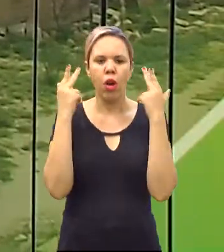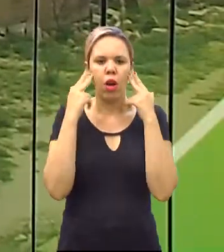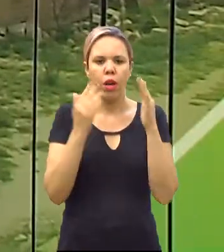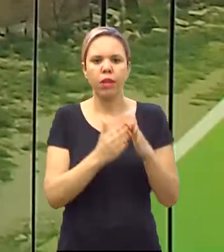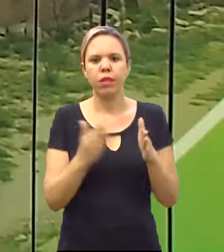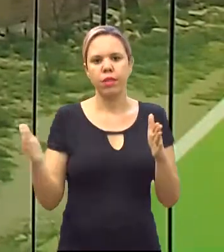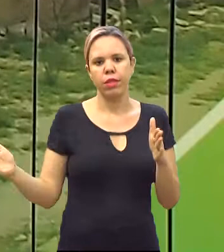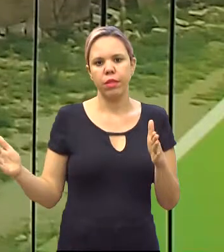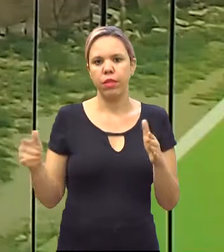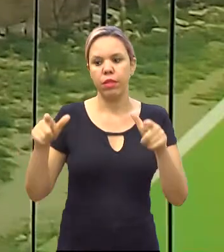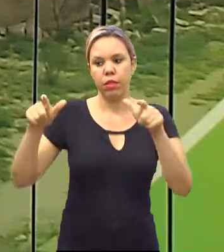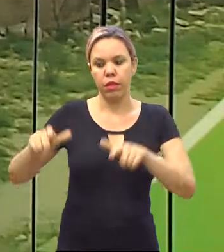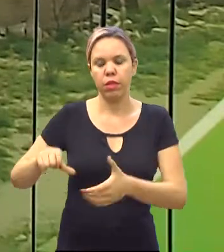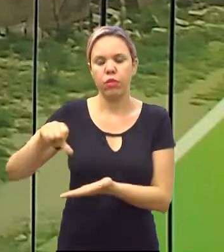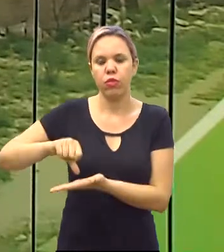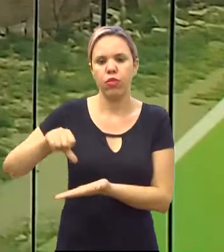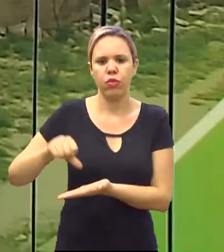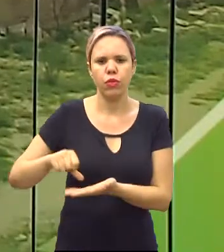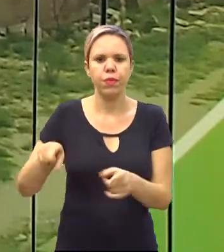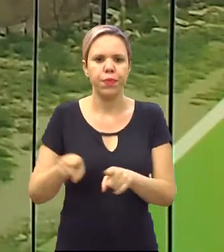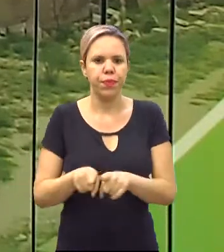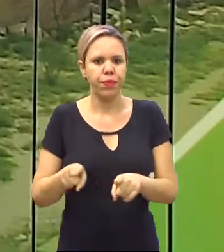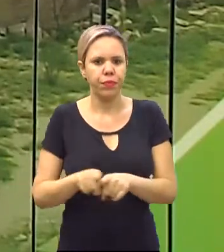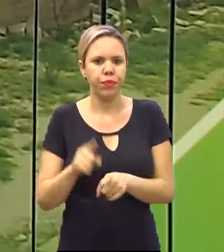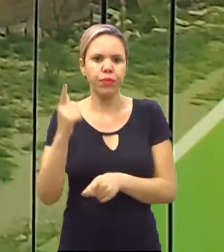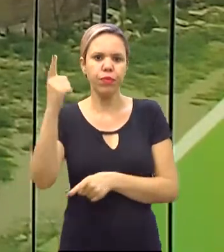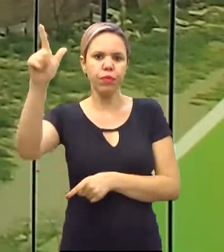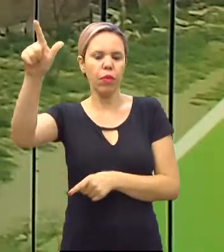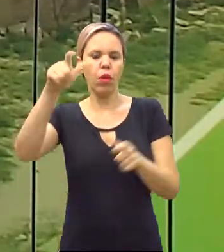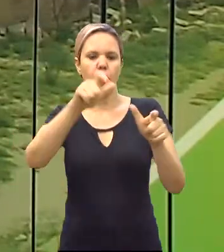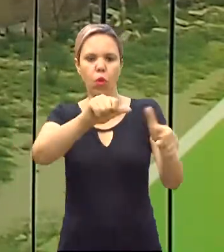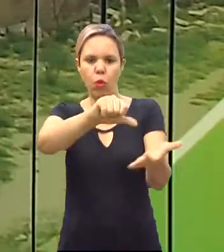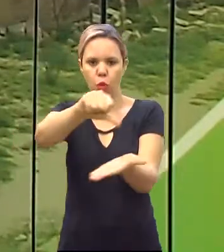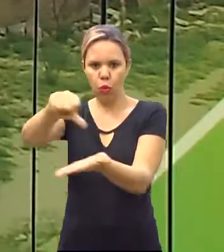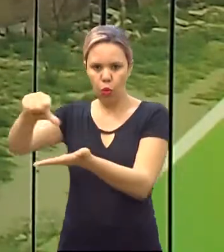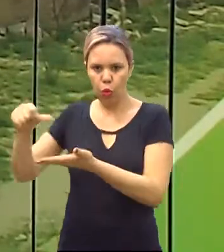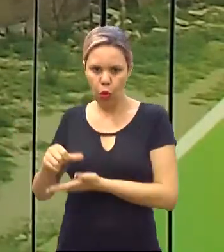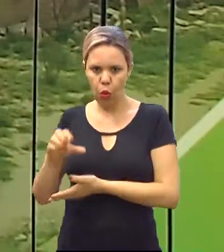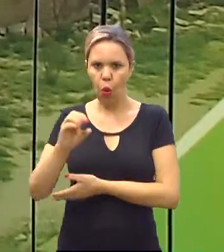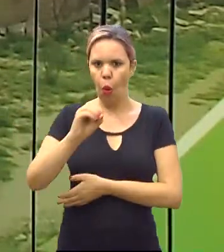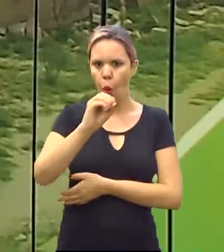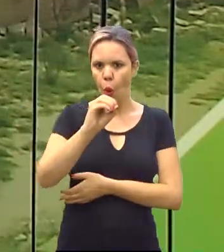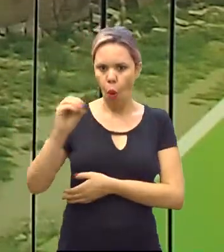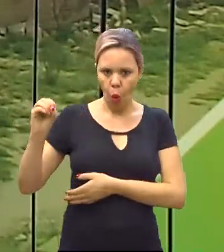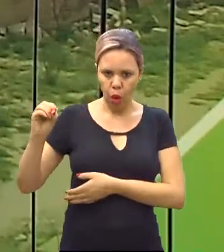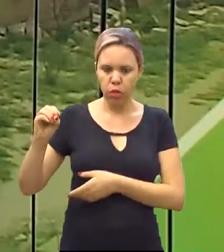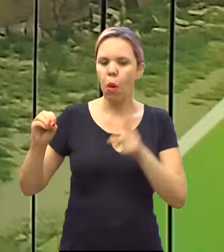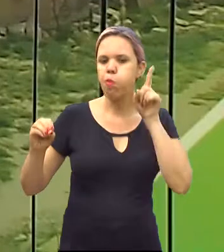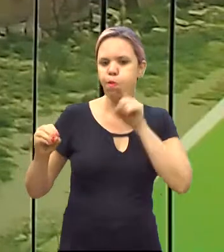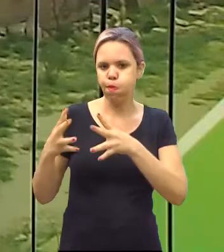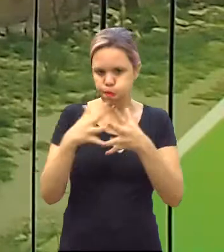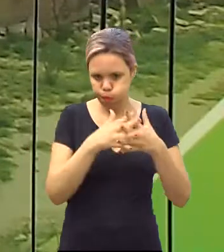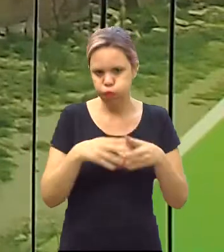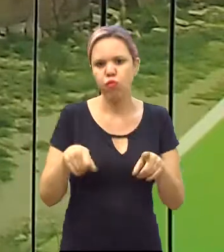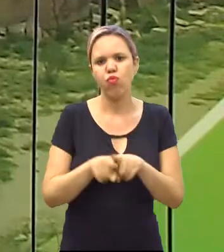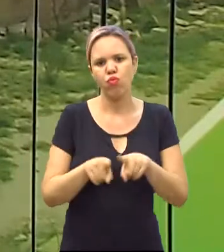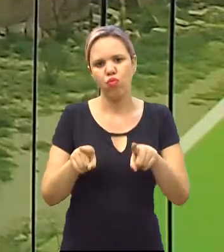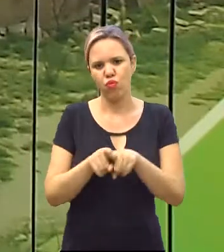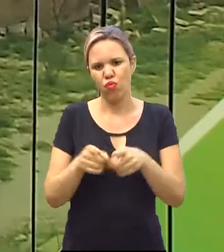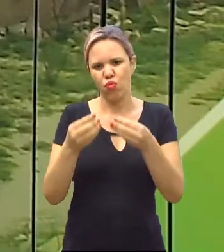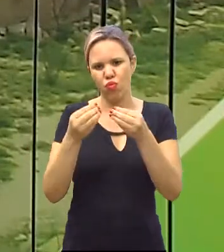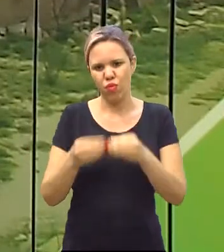nessa época naquela região e, além disso, outras partes do oeste dos Estados Unidos também estão